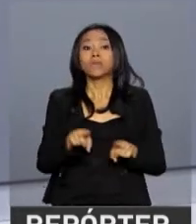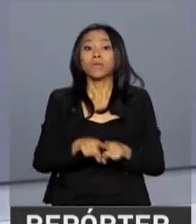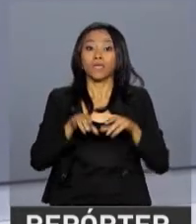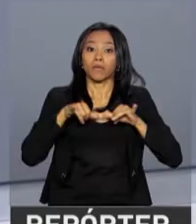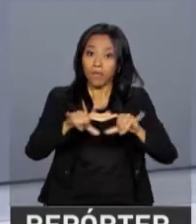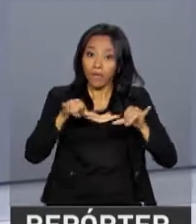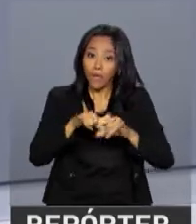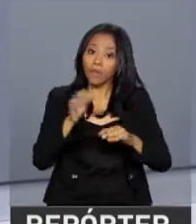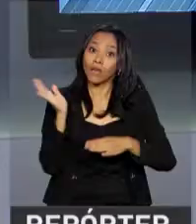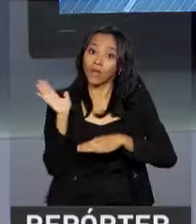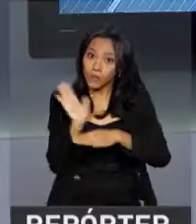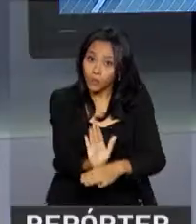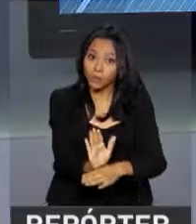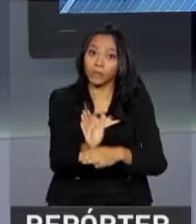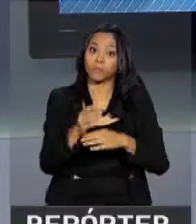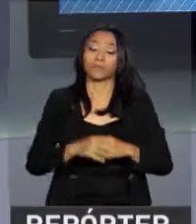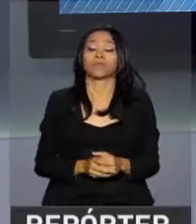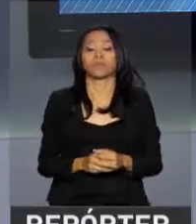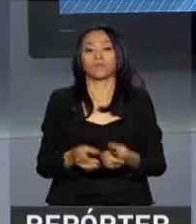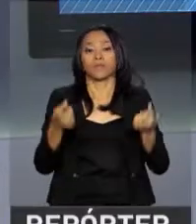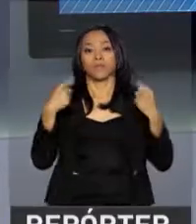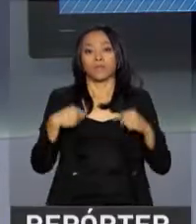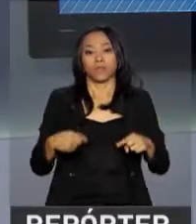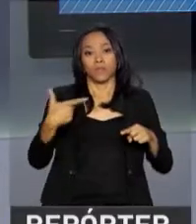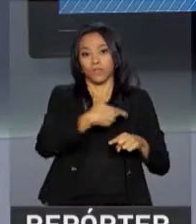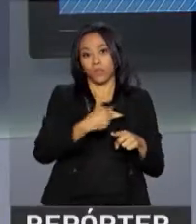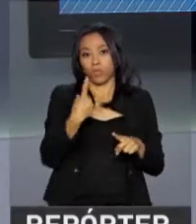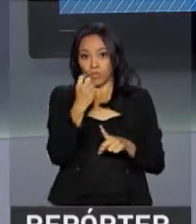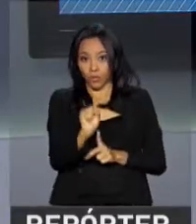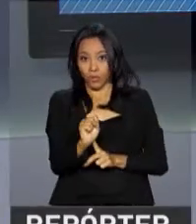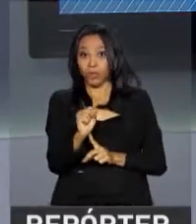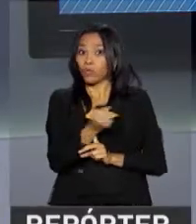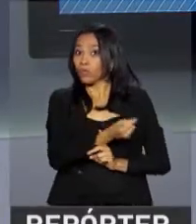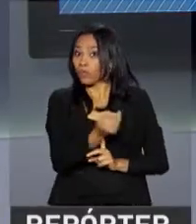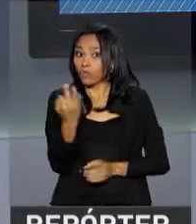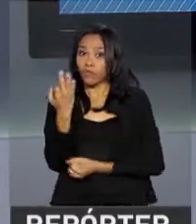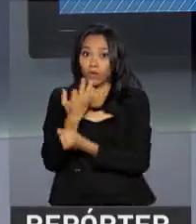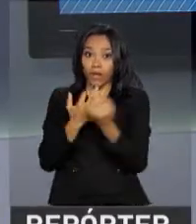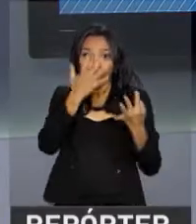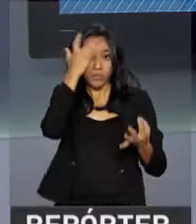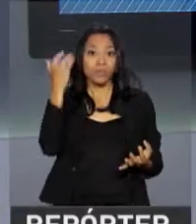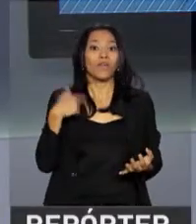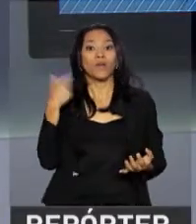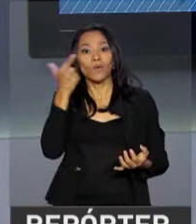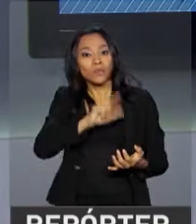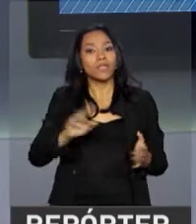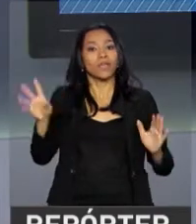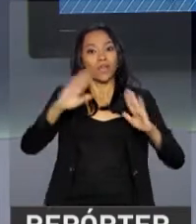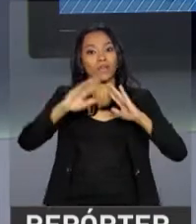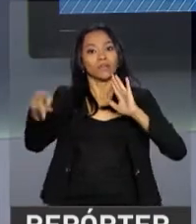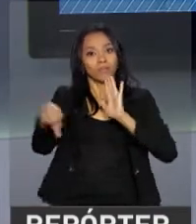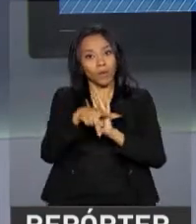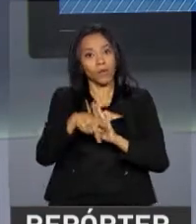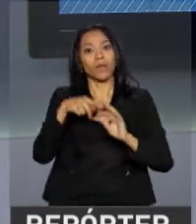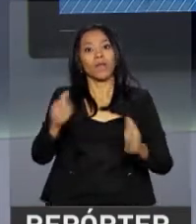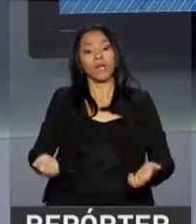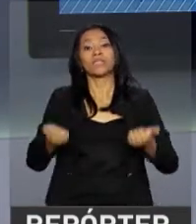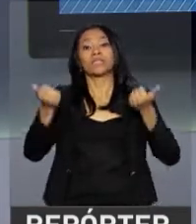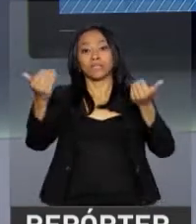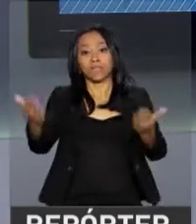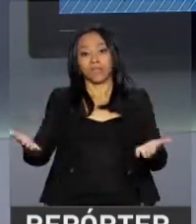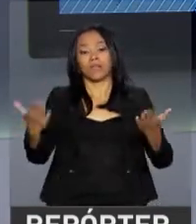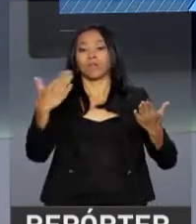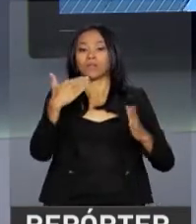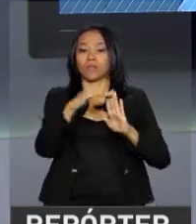ajudou no resultado em 2018 muita gente vai realizar o sonho da casa própria com entrega das unidades do